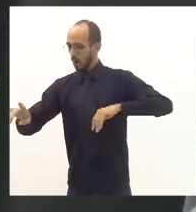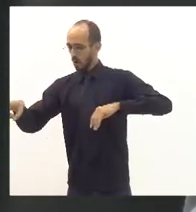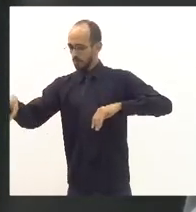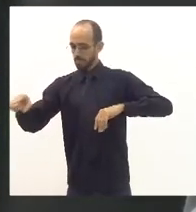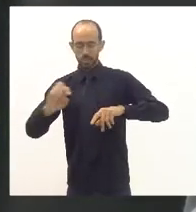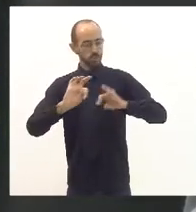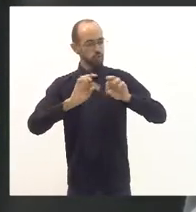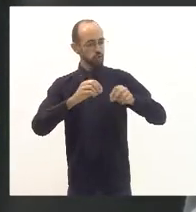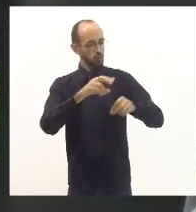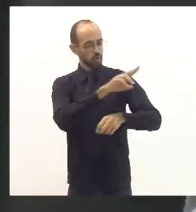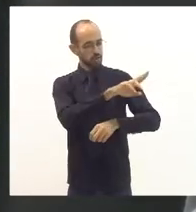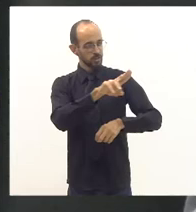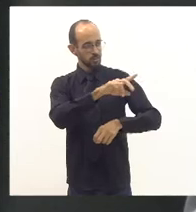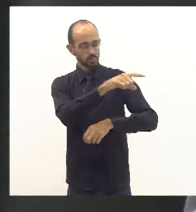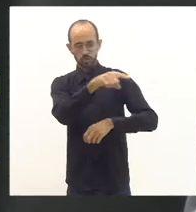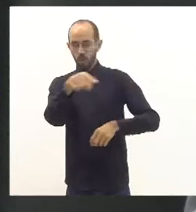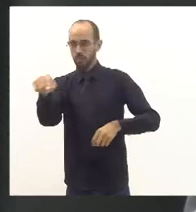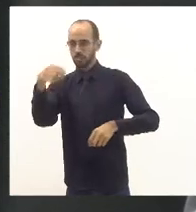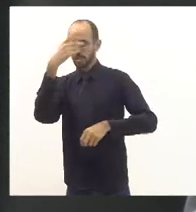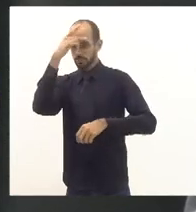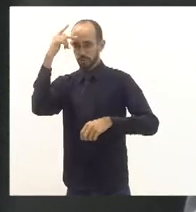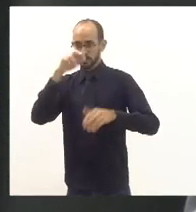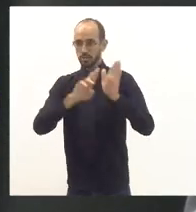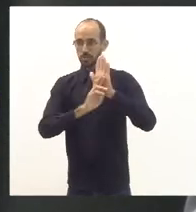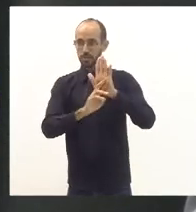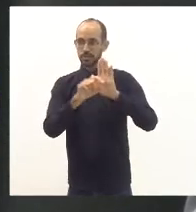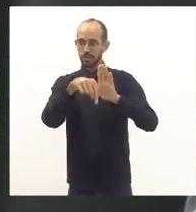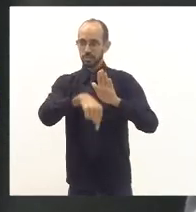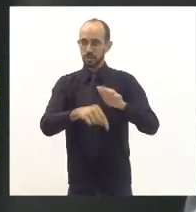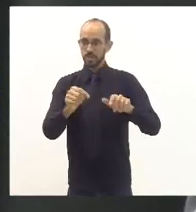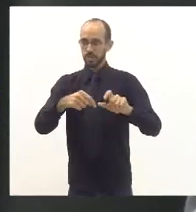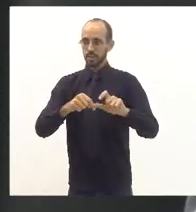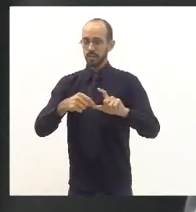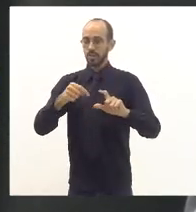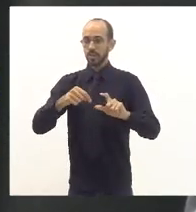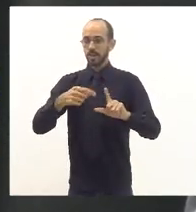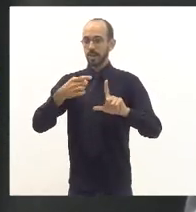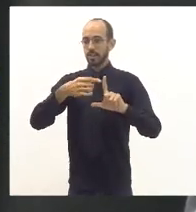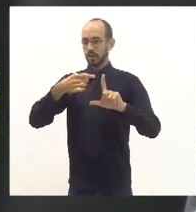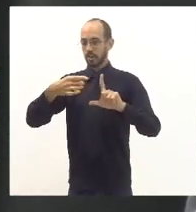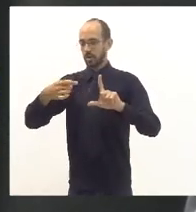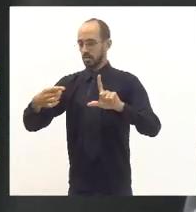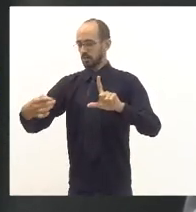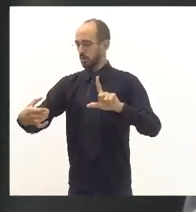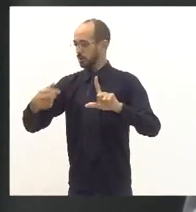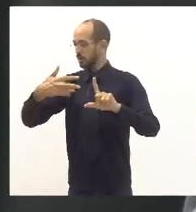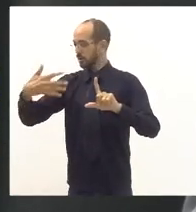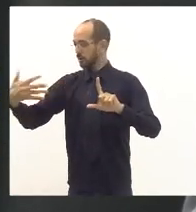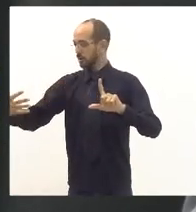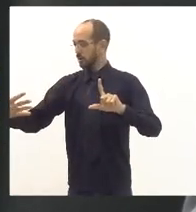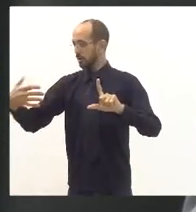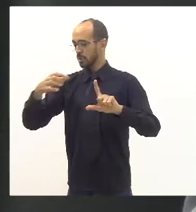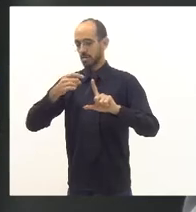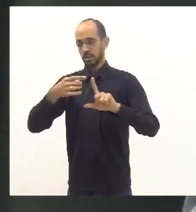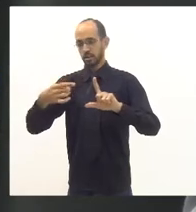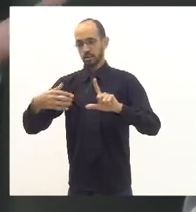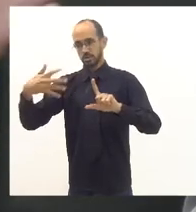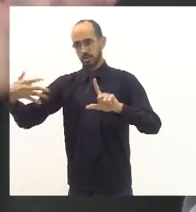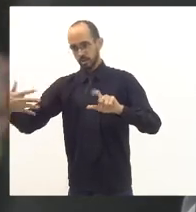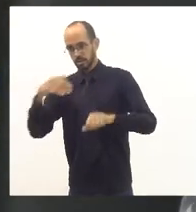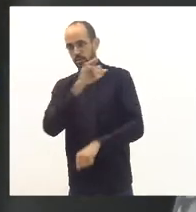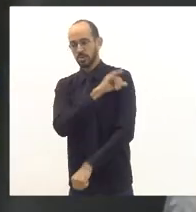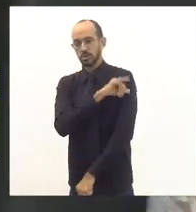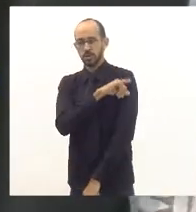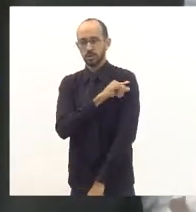pessoas que aqui estão do programa Rio Sem LGBT e Fobia. Meu muito obrigado a toda a equipe, equipe técnica e equipe de coordenação. Uma salva de palmas